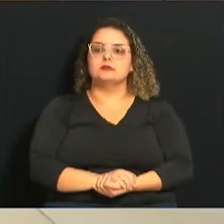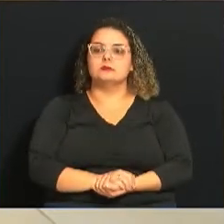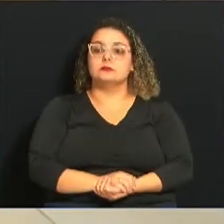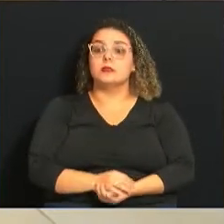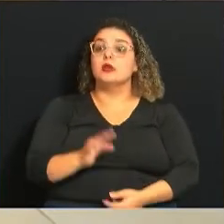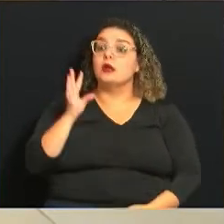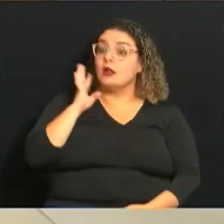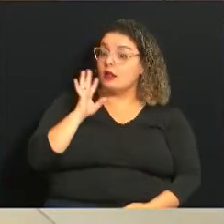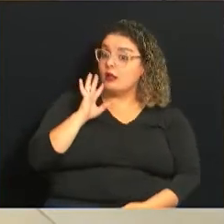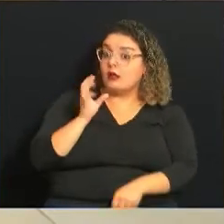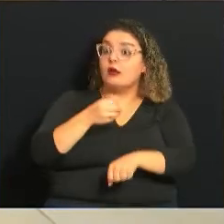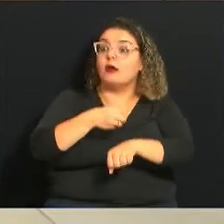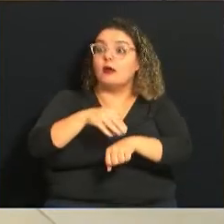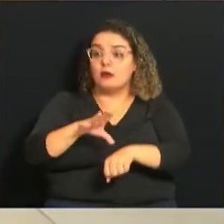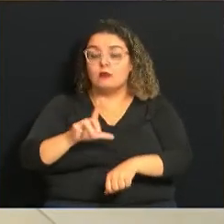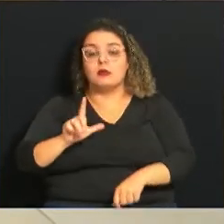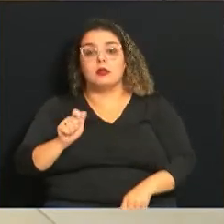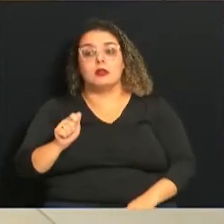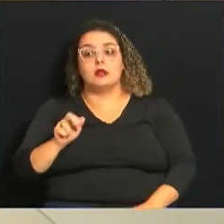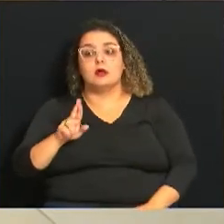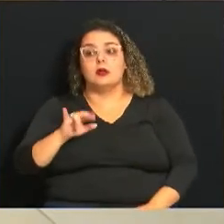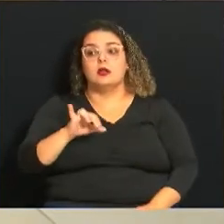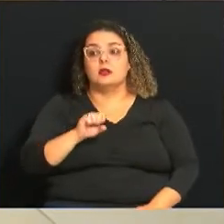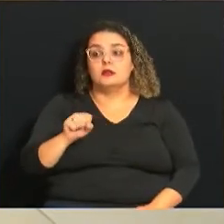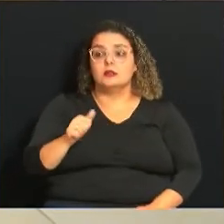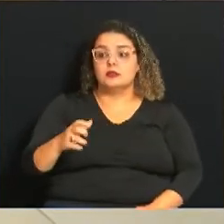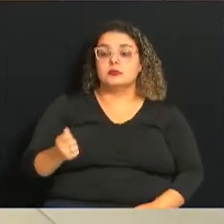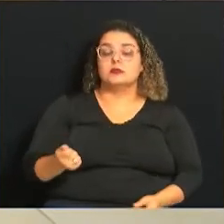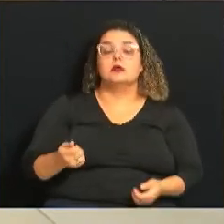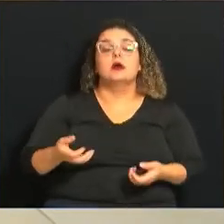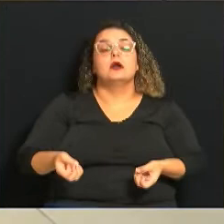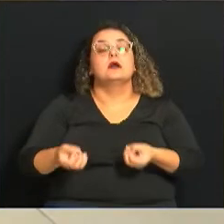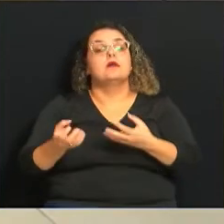dica passada pela Larissa, não é? Essa informação que ela trouxe,